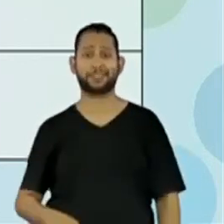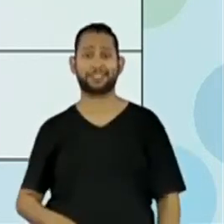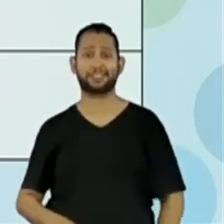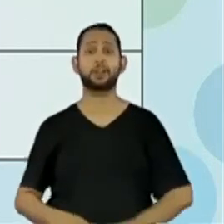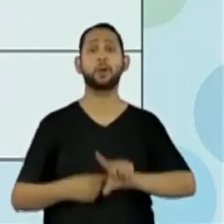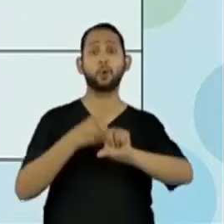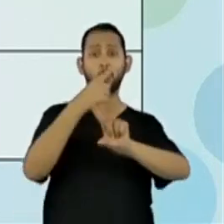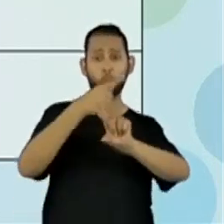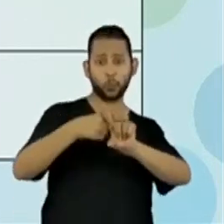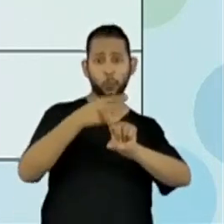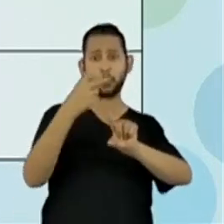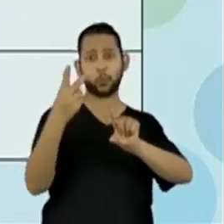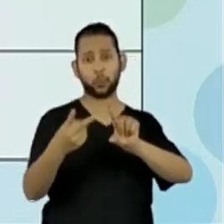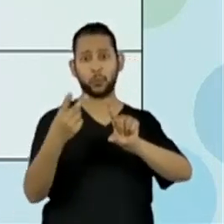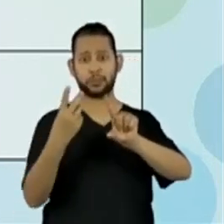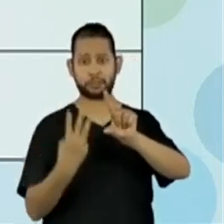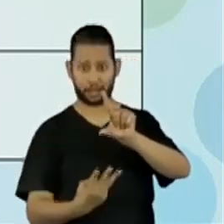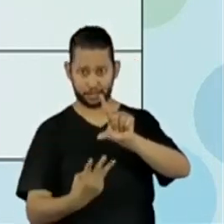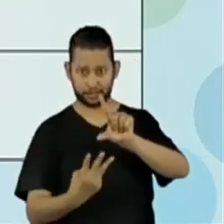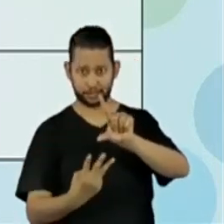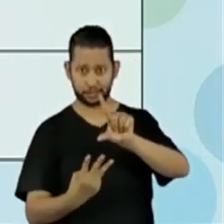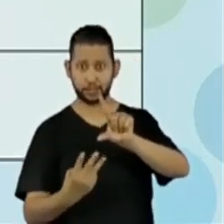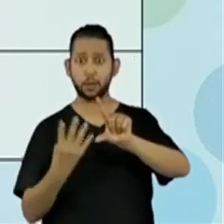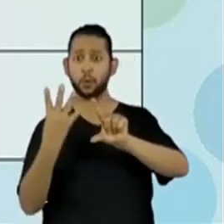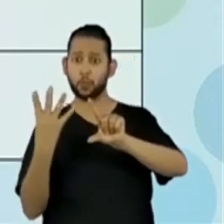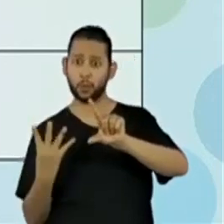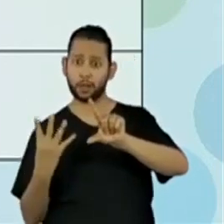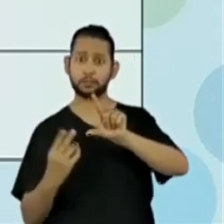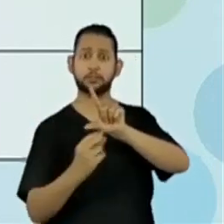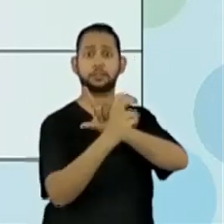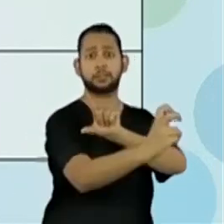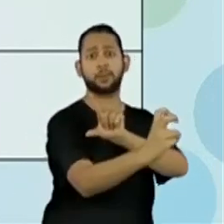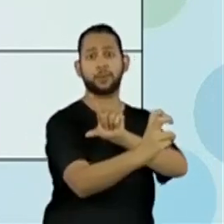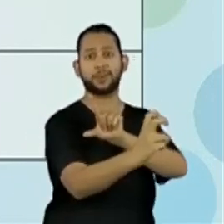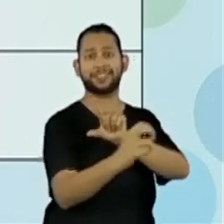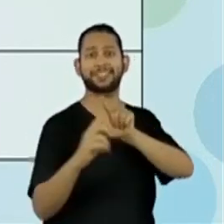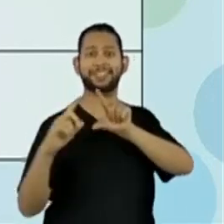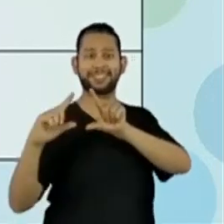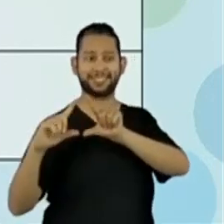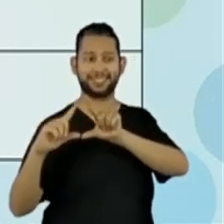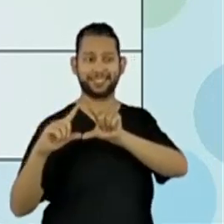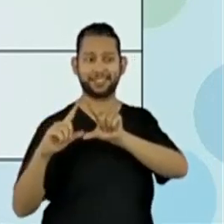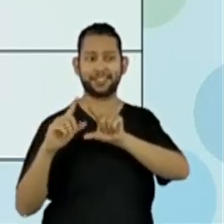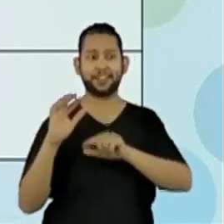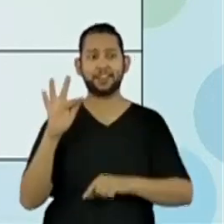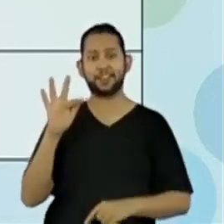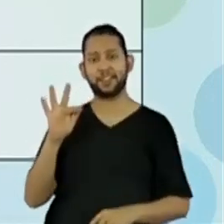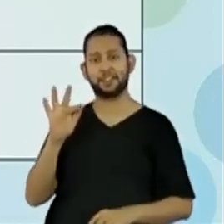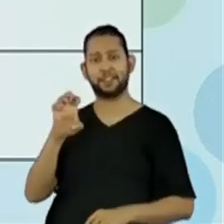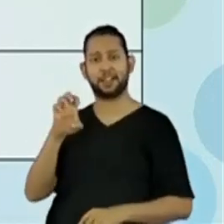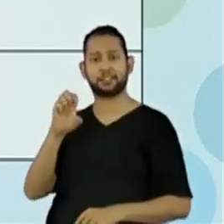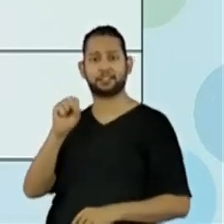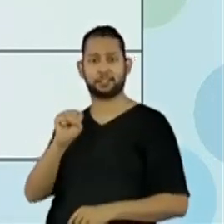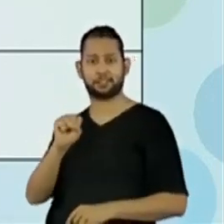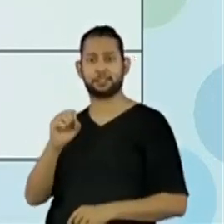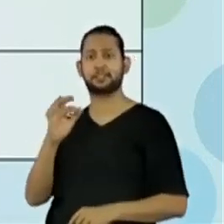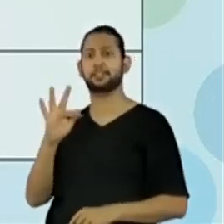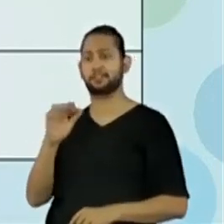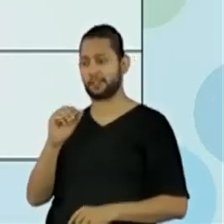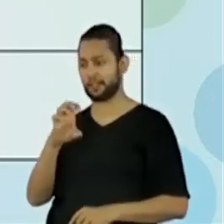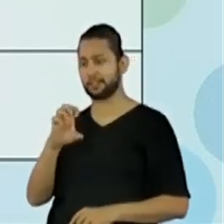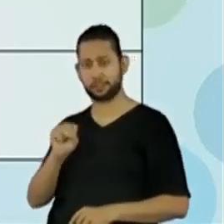face. São 5 faces. E as arestas? Tem, ó, 1, 2,